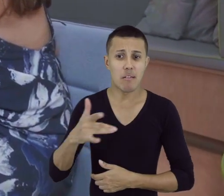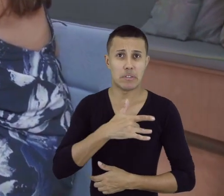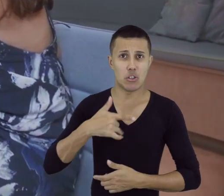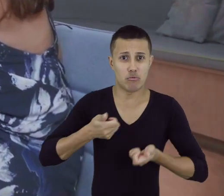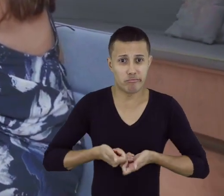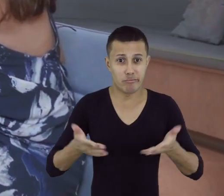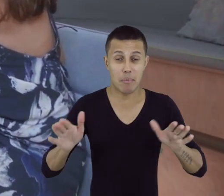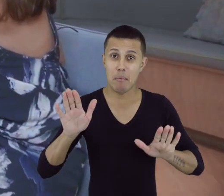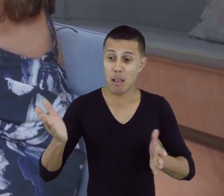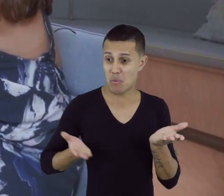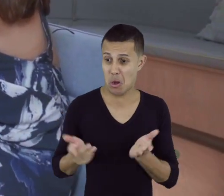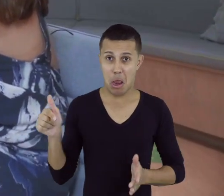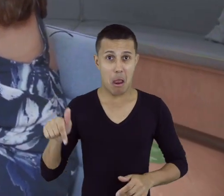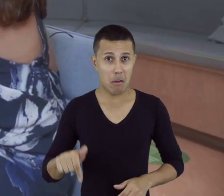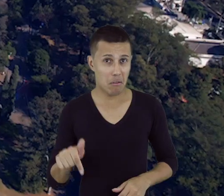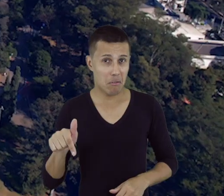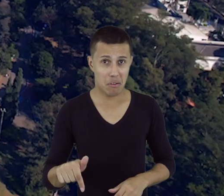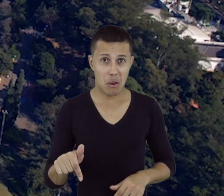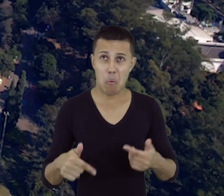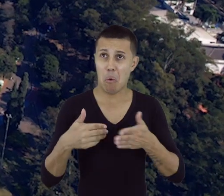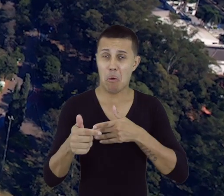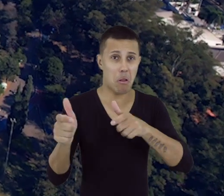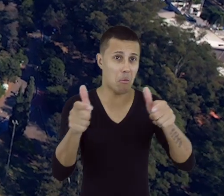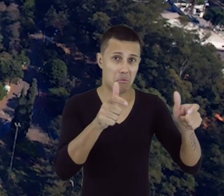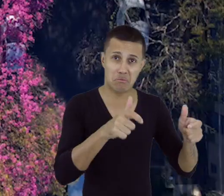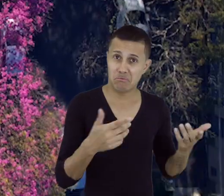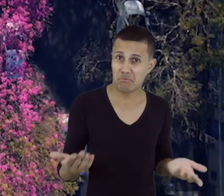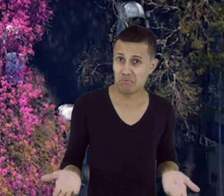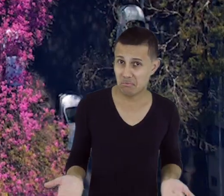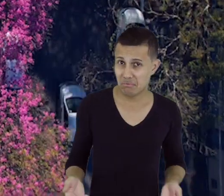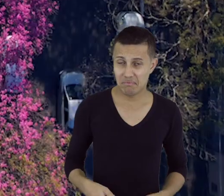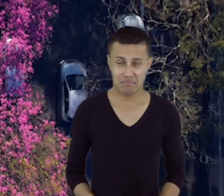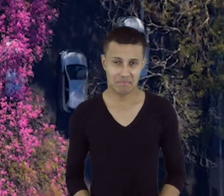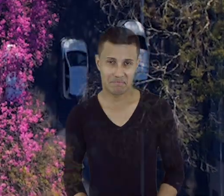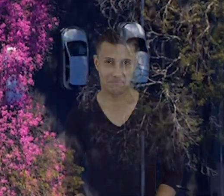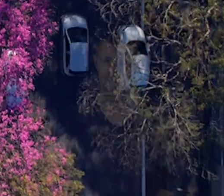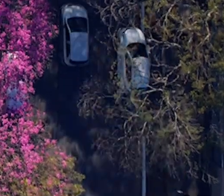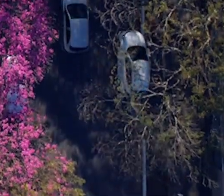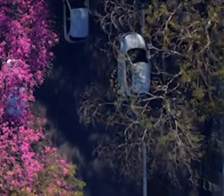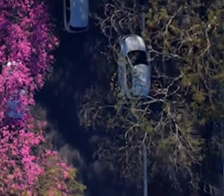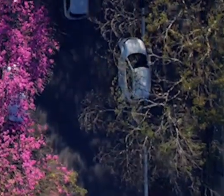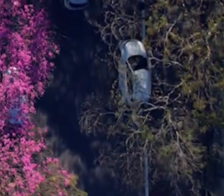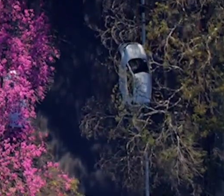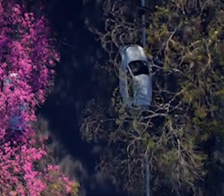que muitas vezes o prestador pode estar aqui ou em qualquer canto.